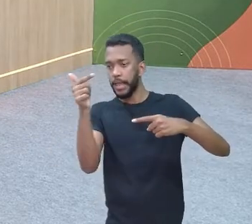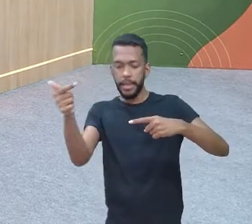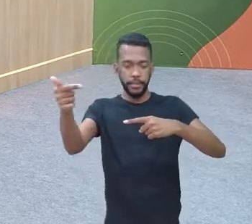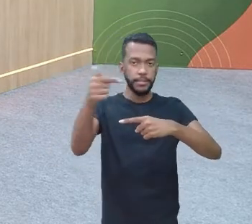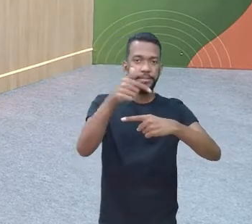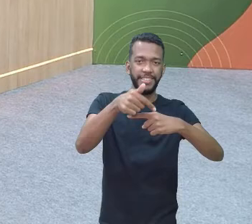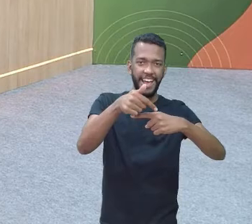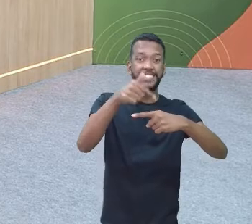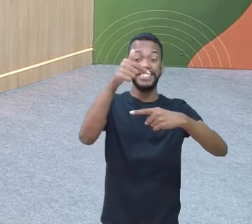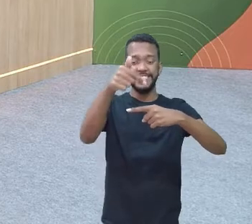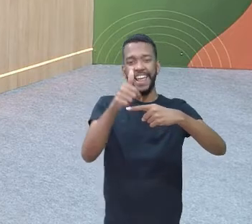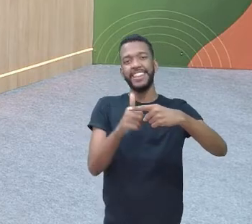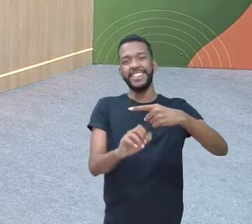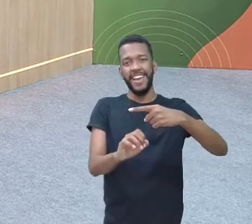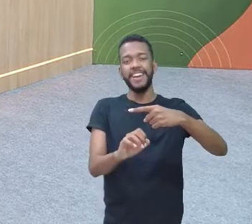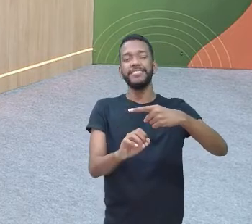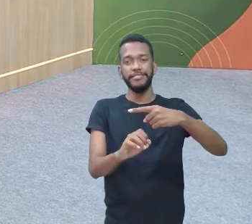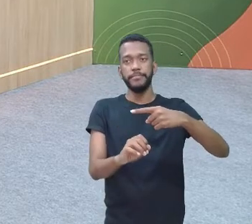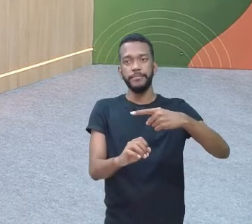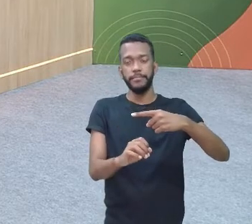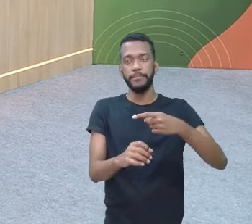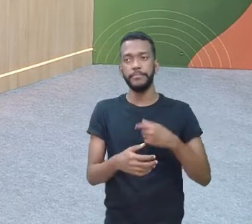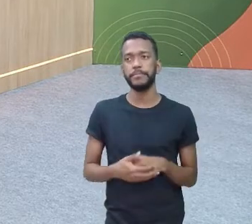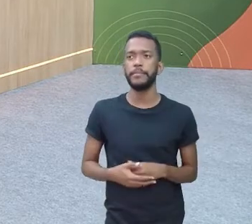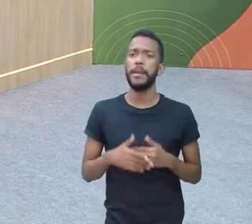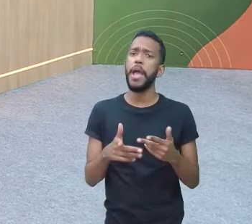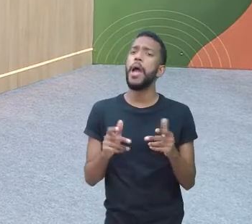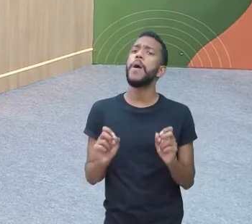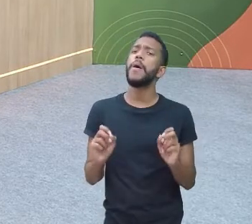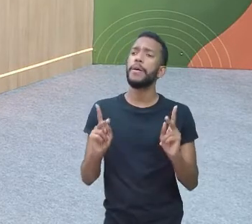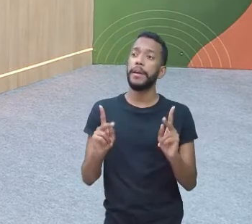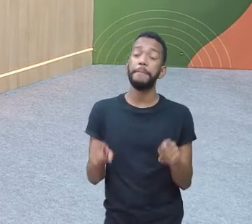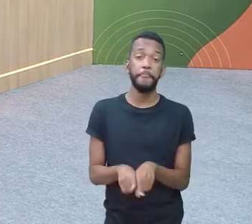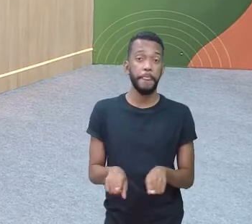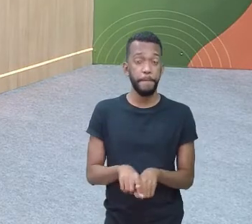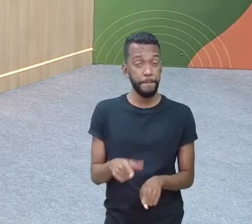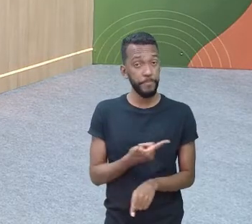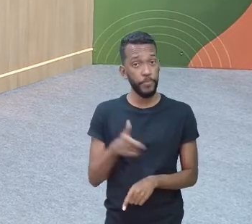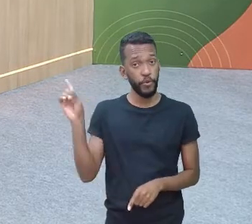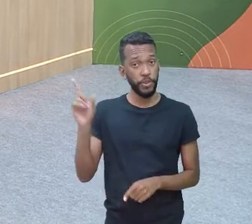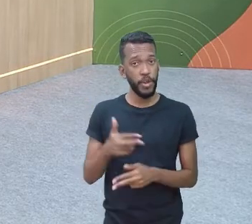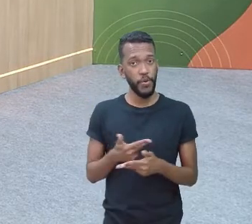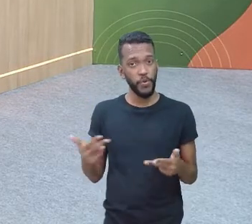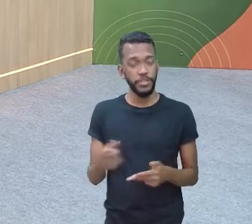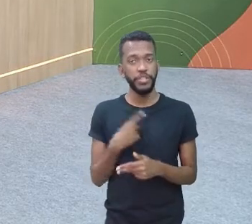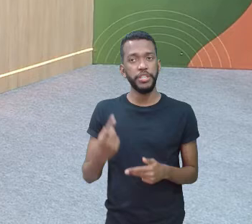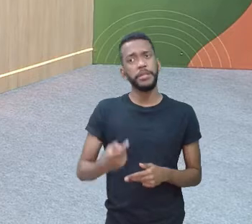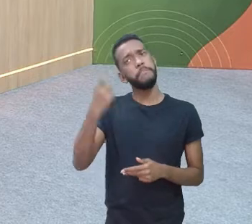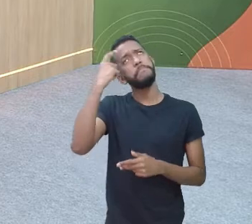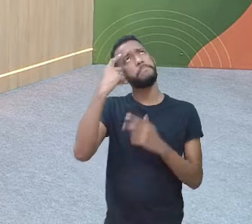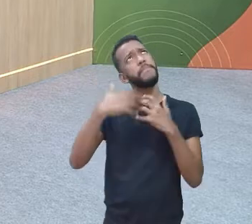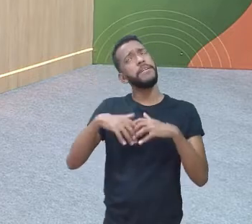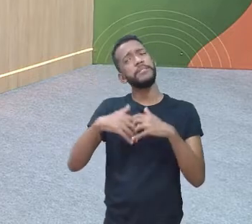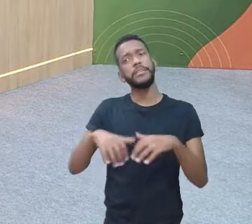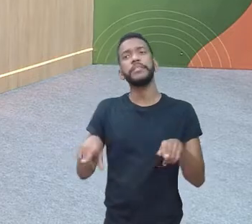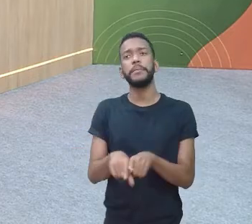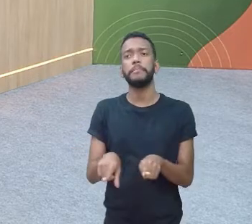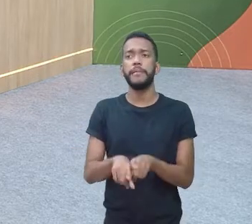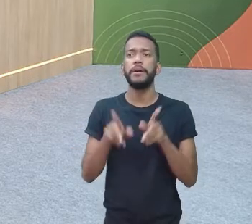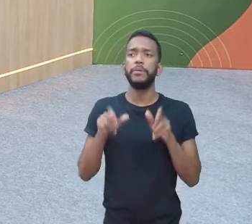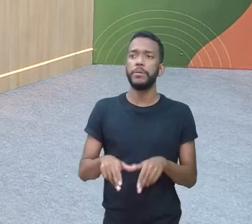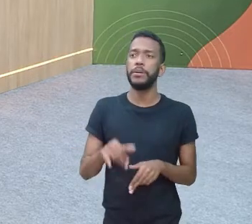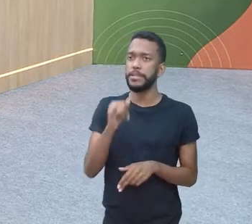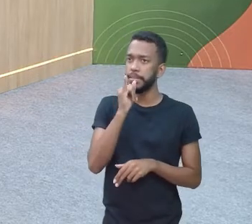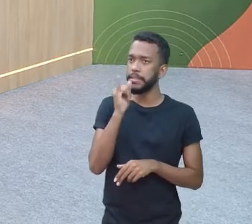total já foram pagos. Tá, professora. Outra coisa que a gente pensa automaticamente em relação a esse exemplo é